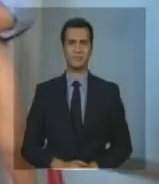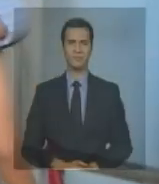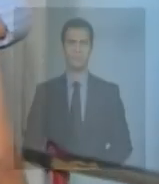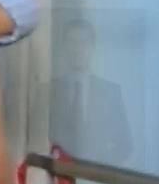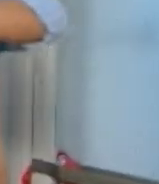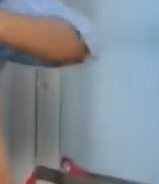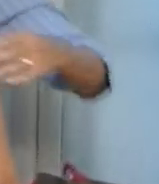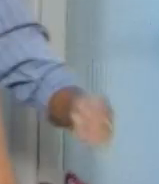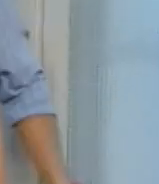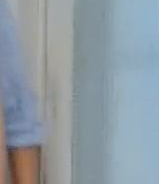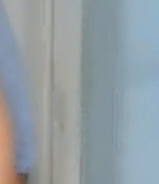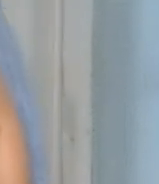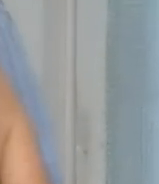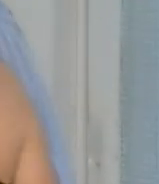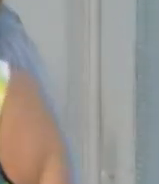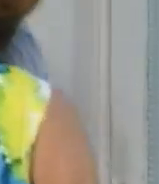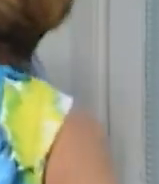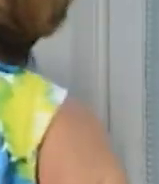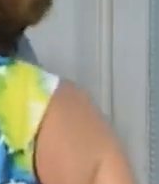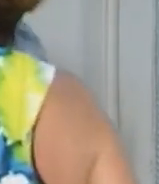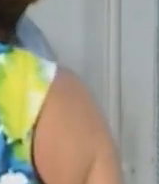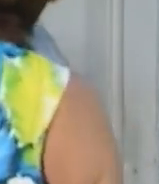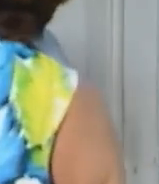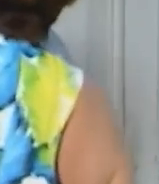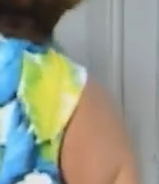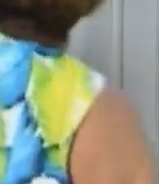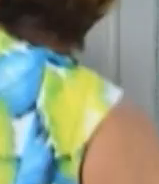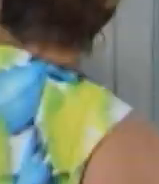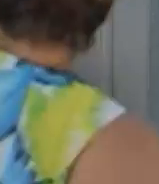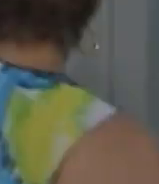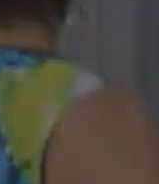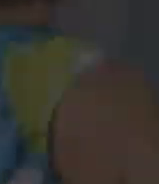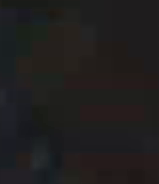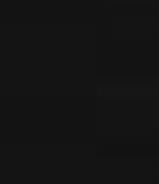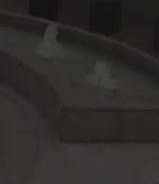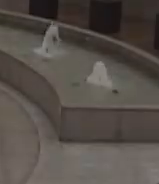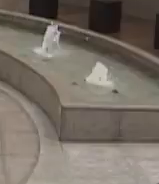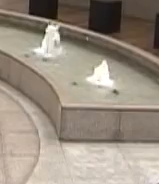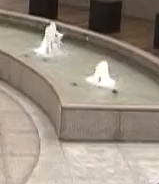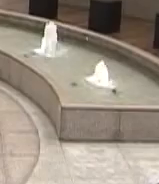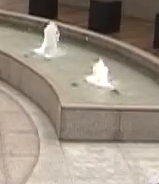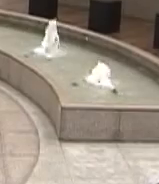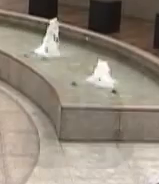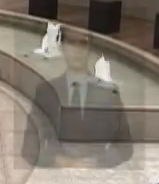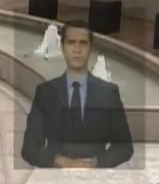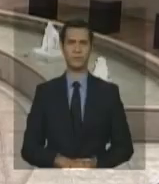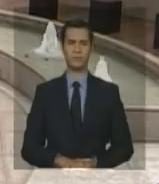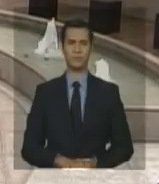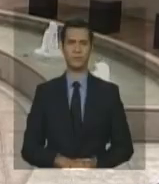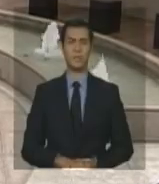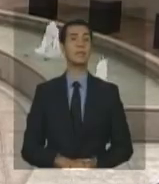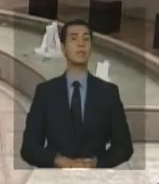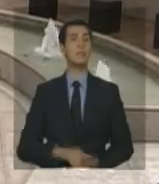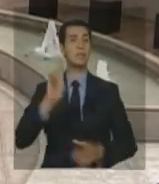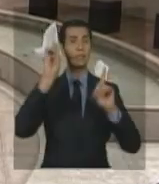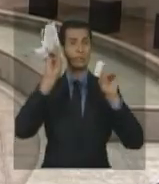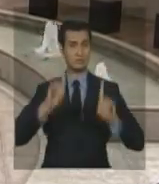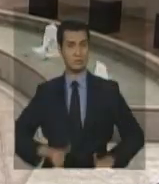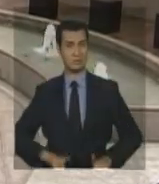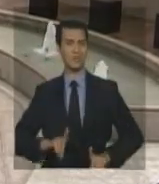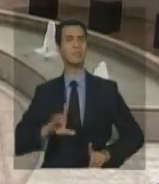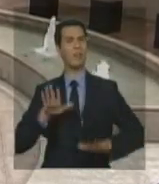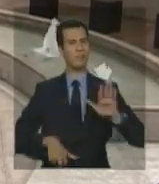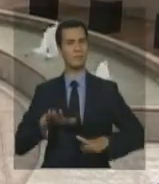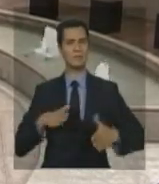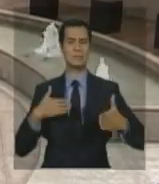Se a deficiência limita, o mais importante